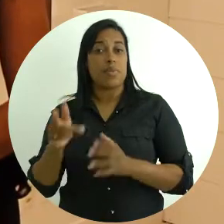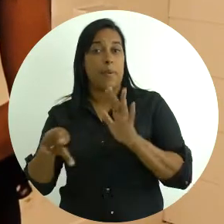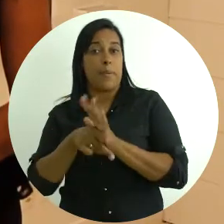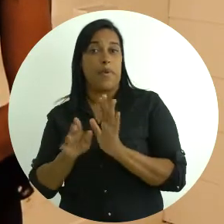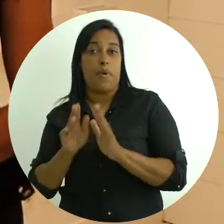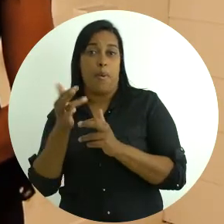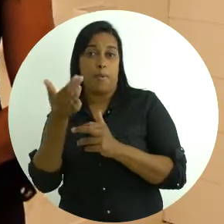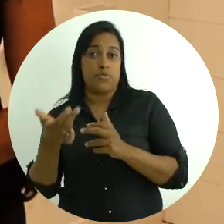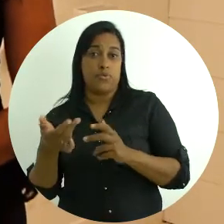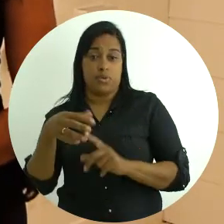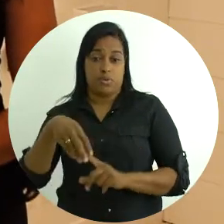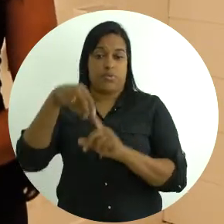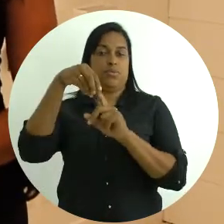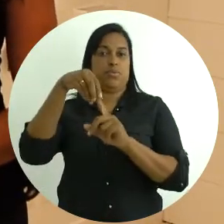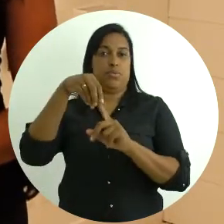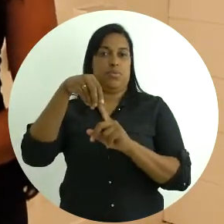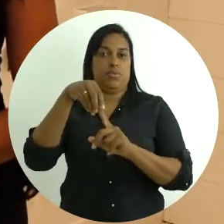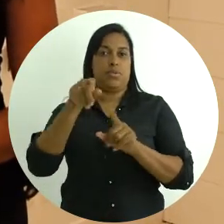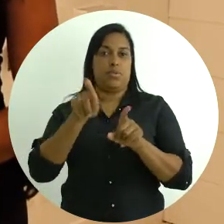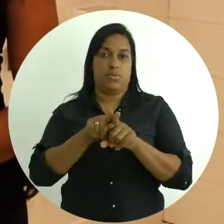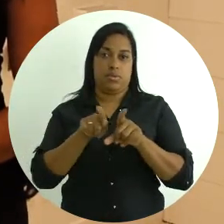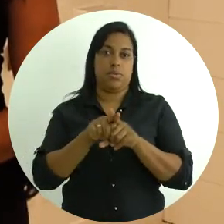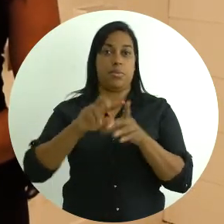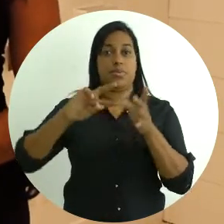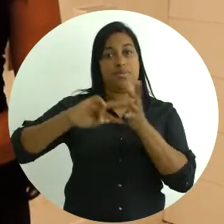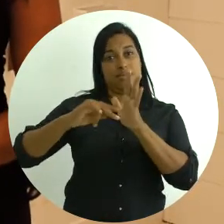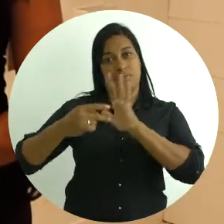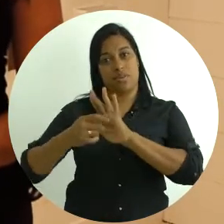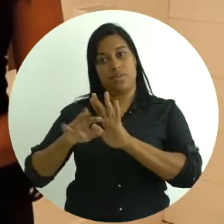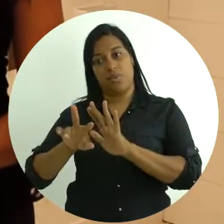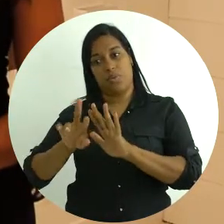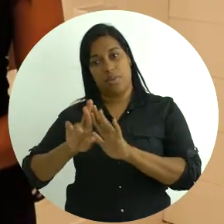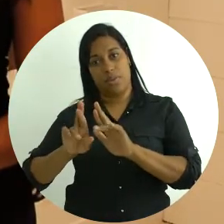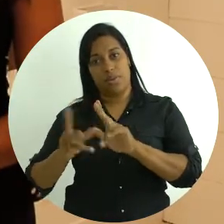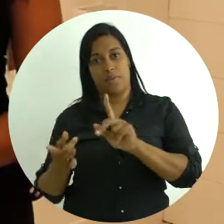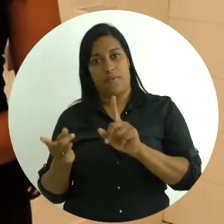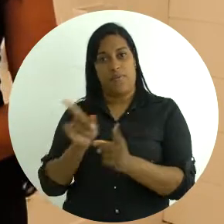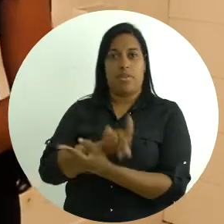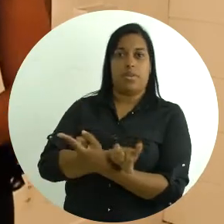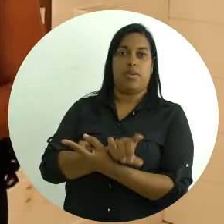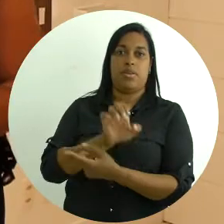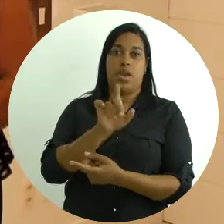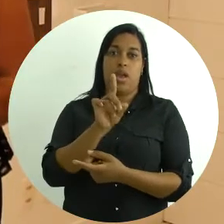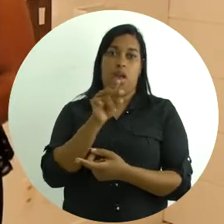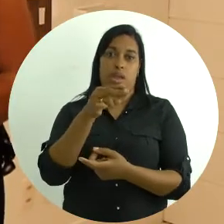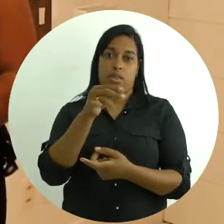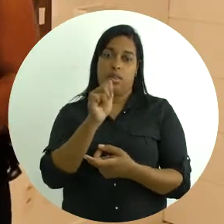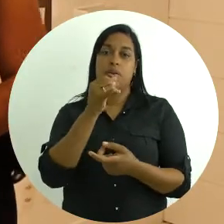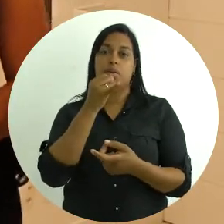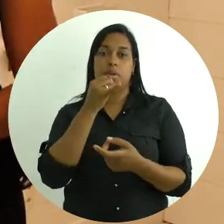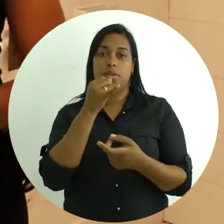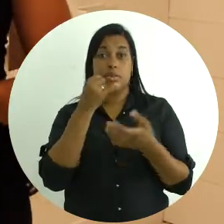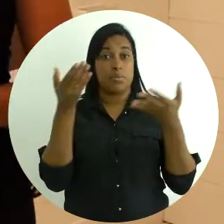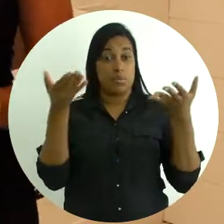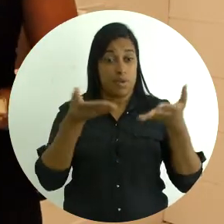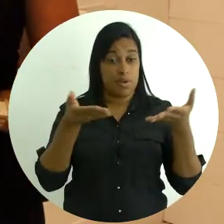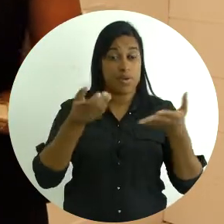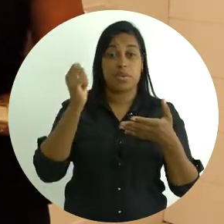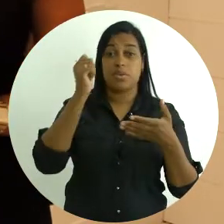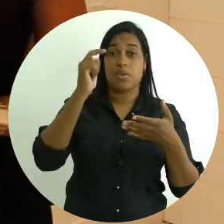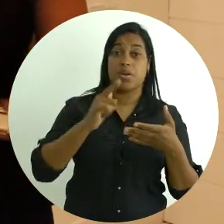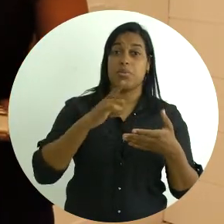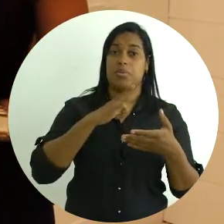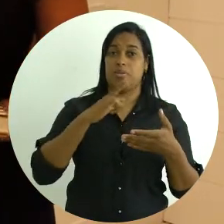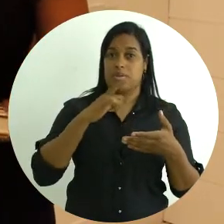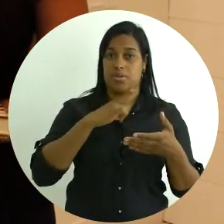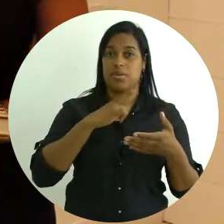o objeto que eu quero destacar e parte sai no sentido contrário. Edna vai nos falar do exemplo agora de uma luminária